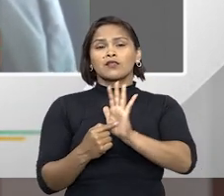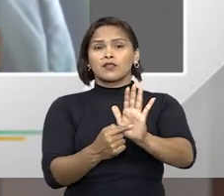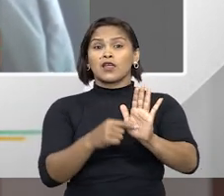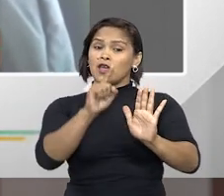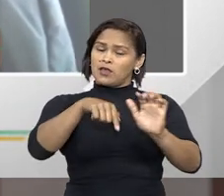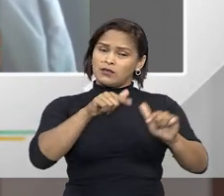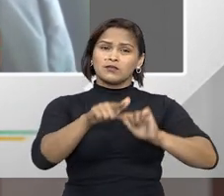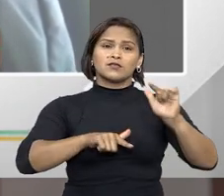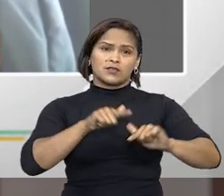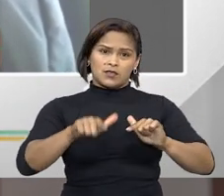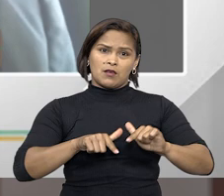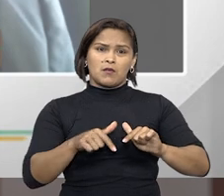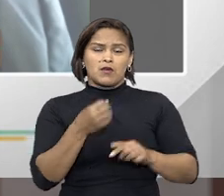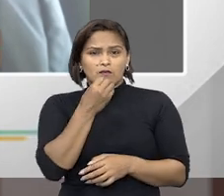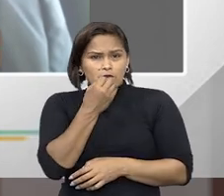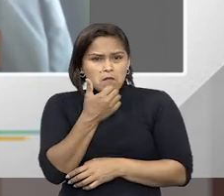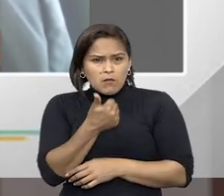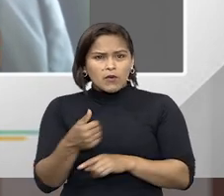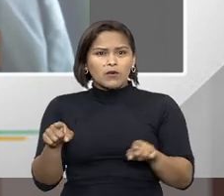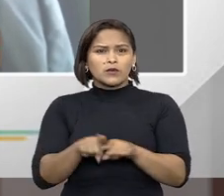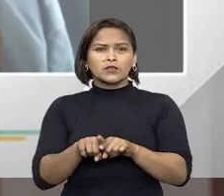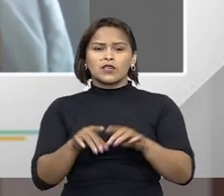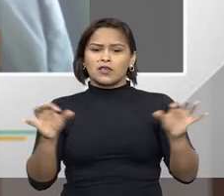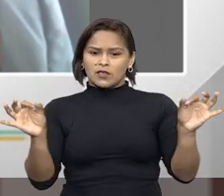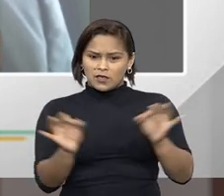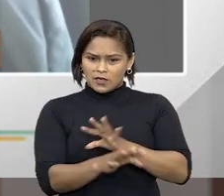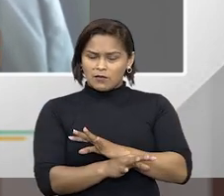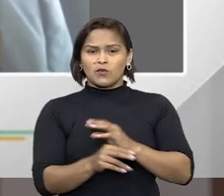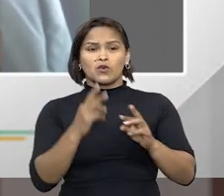profícuo e acabou dando o devido resultado.